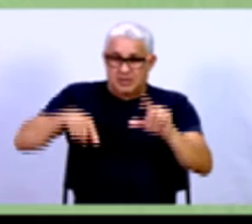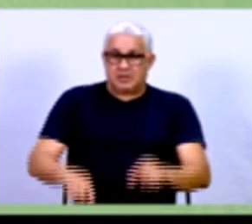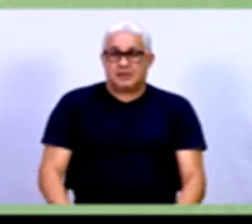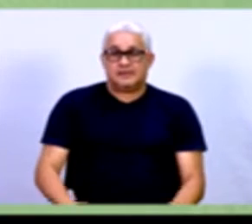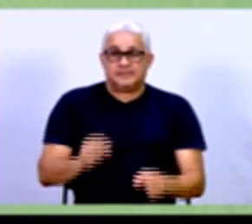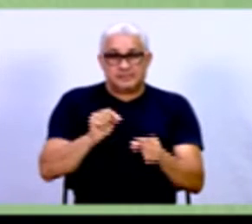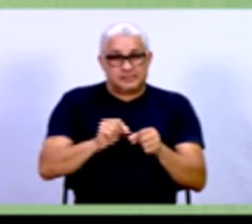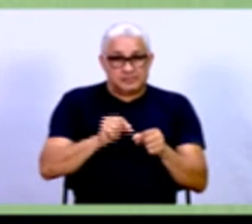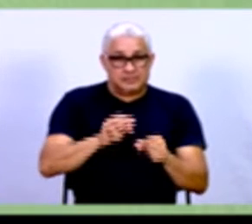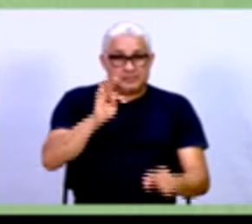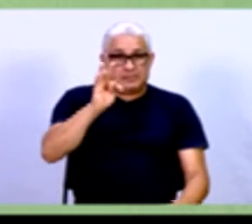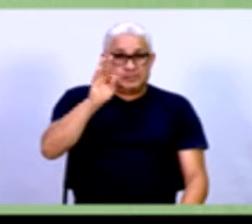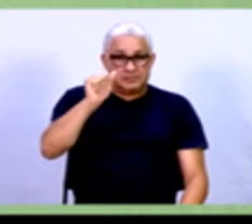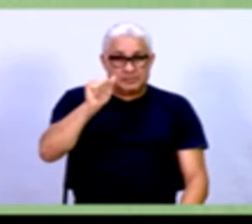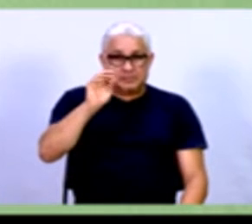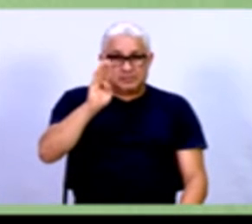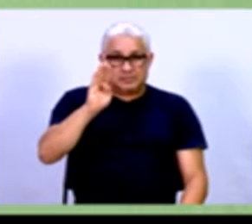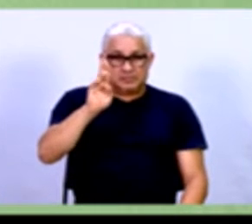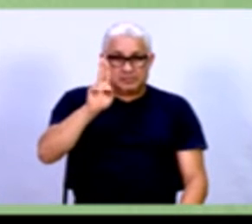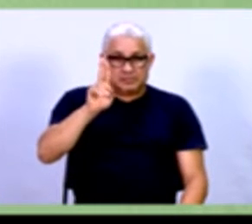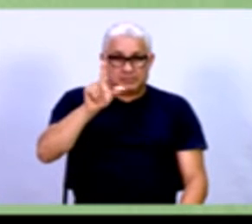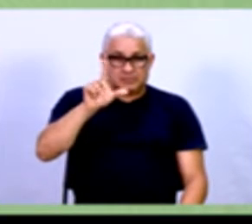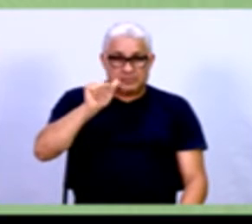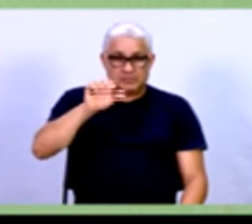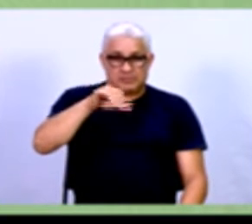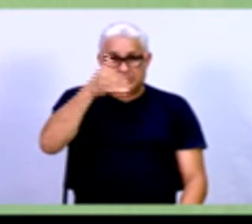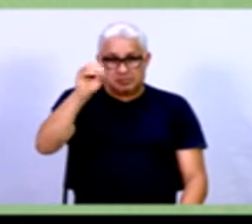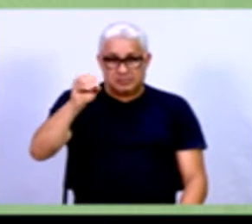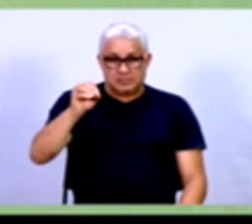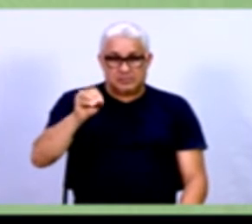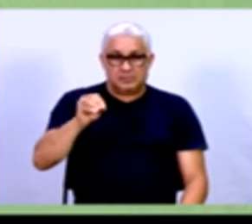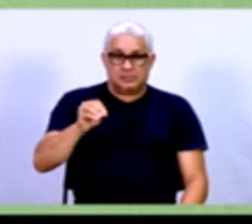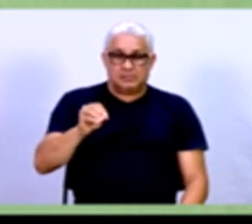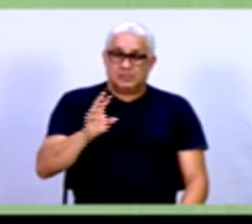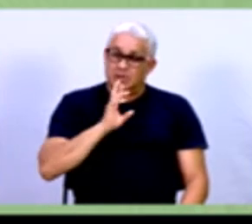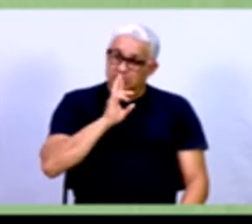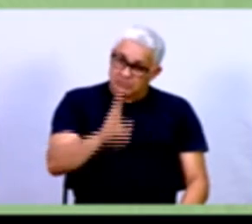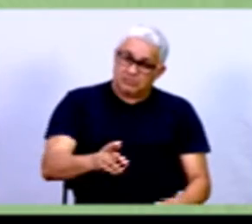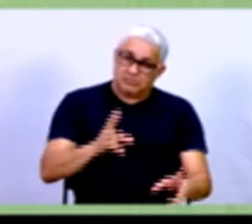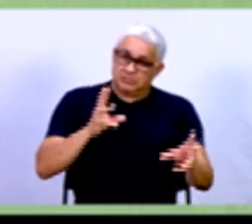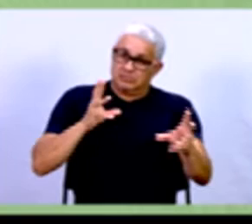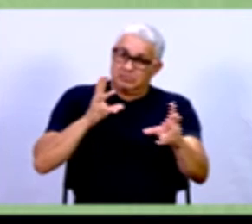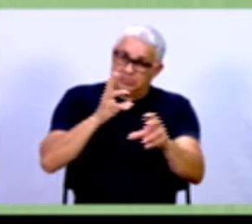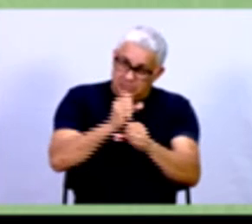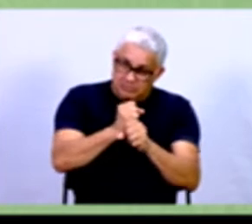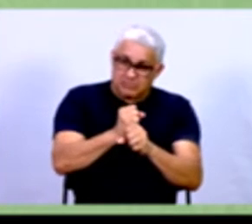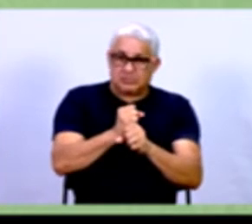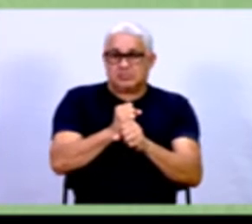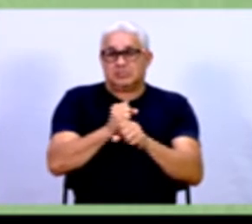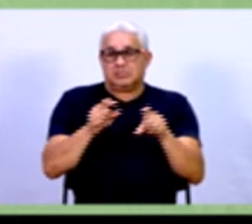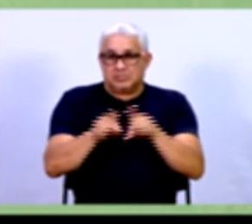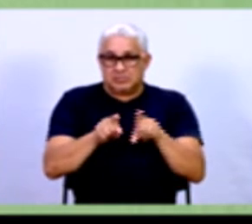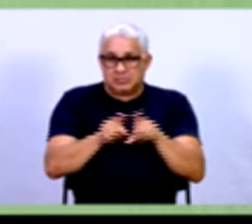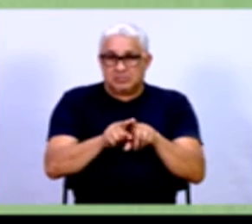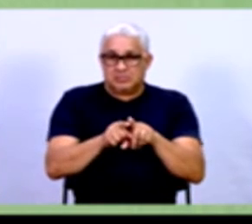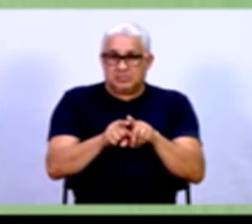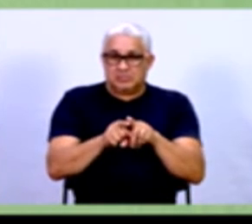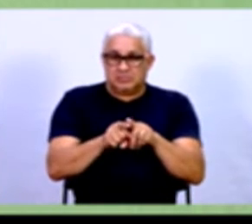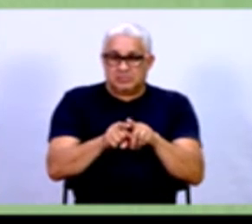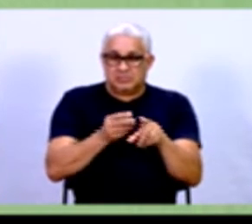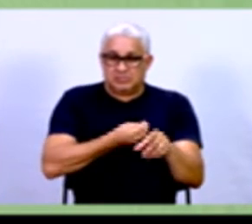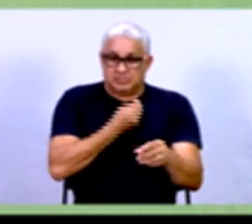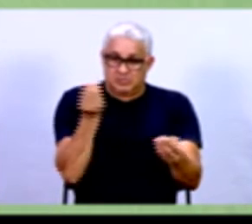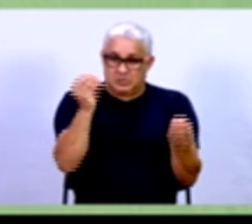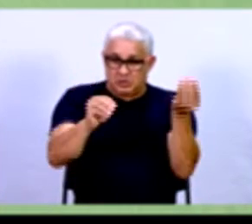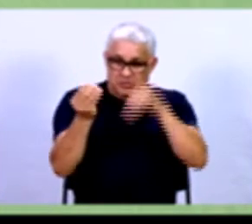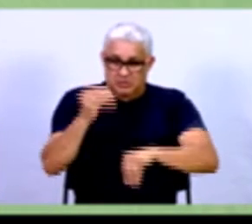feita a tabulação dos resultados em distribuição de frequências. Além disso, nessa fase, aplicam-se também os procedimentos